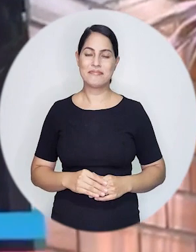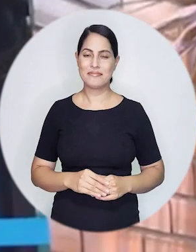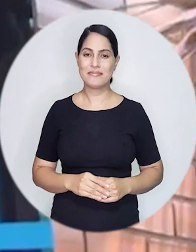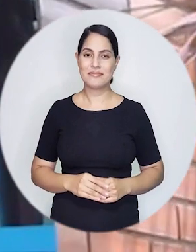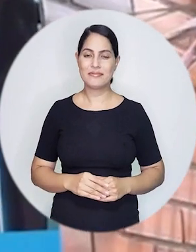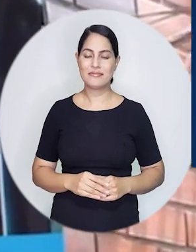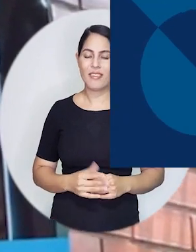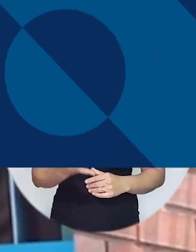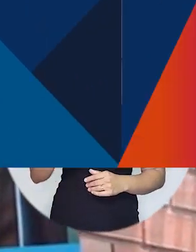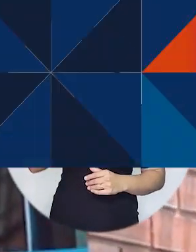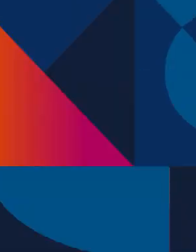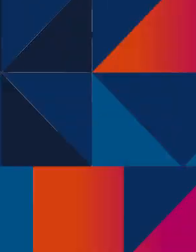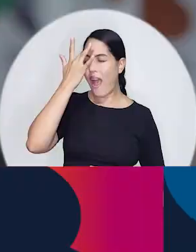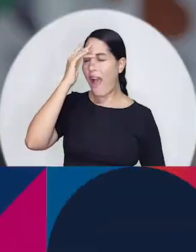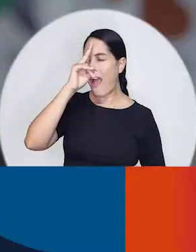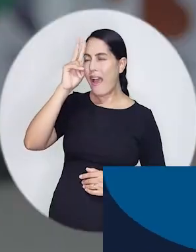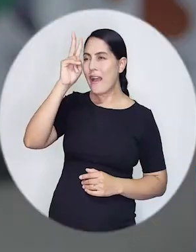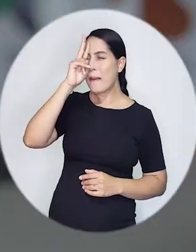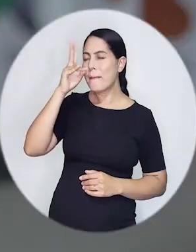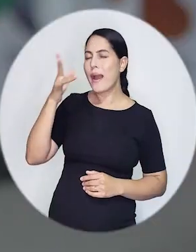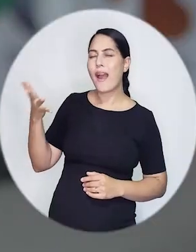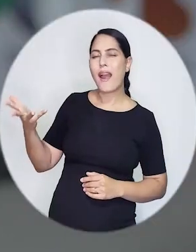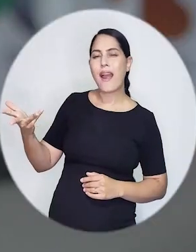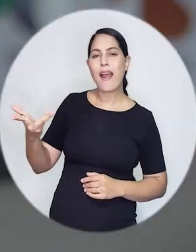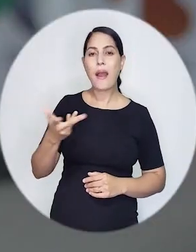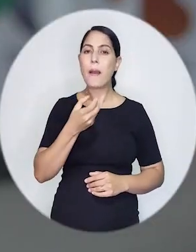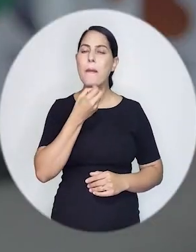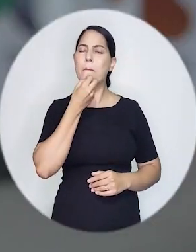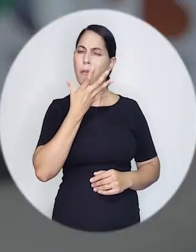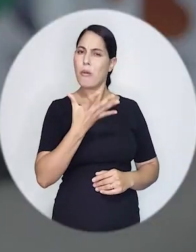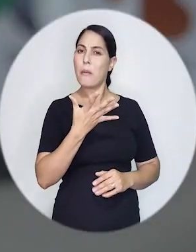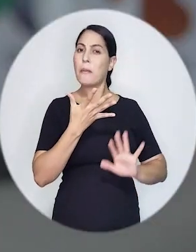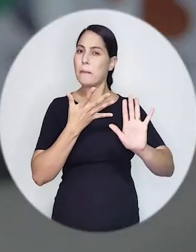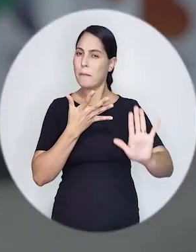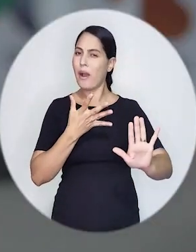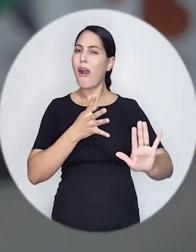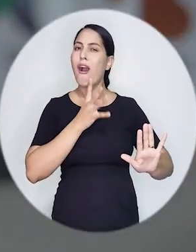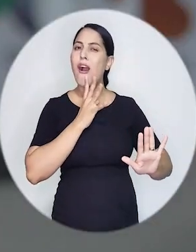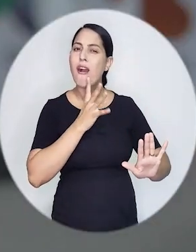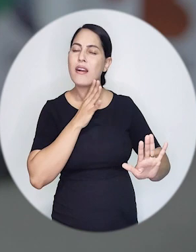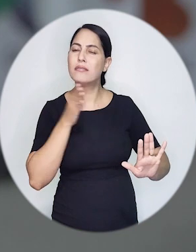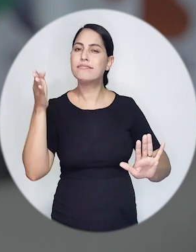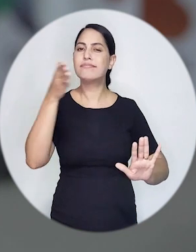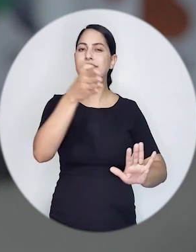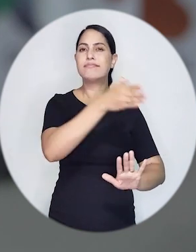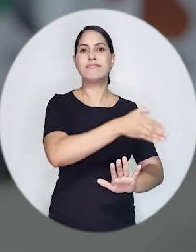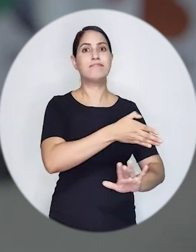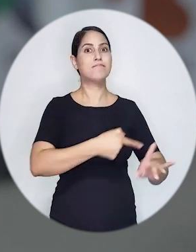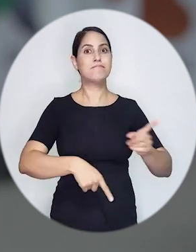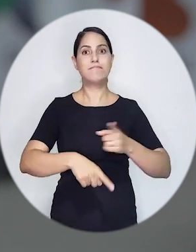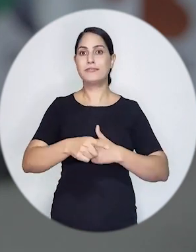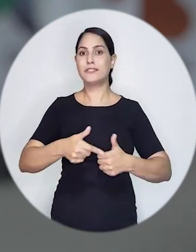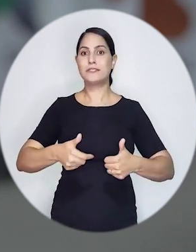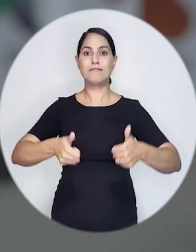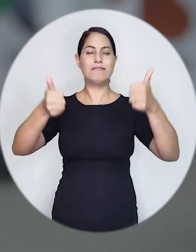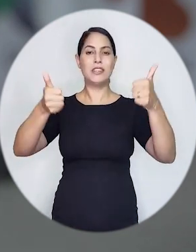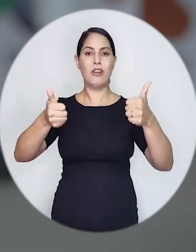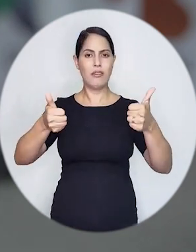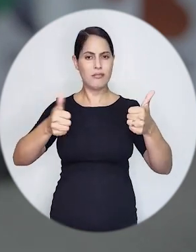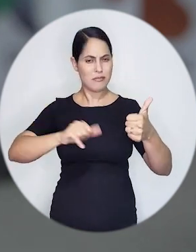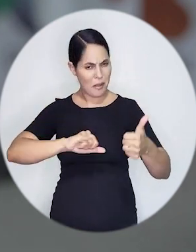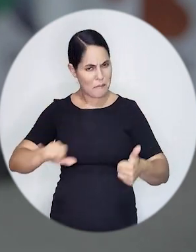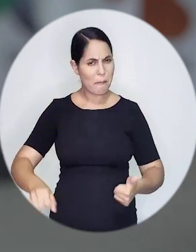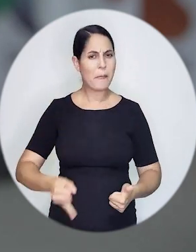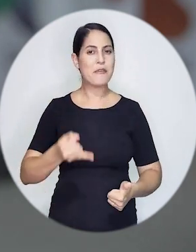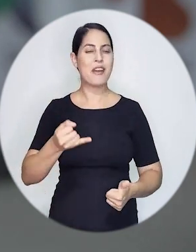aconteceram na seccional tocantinense. Melhor do que criar boas memórias é conhecer novos lugares. E tudo isso com um preço pra